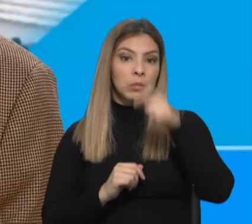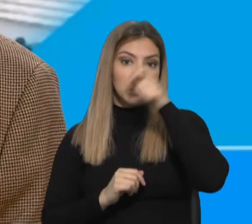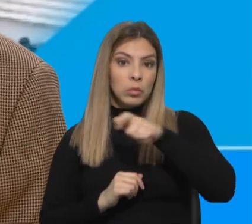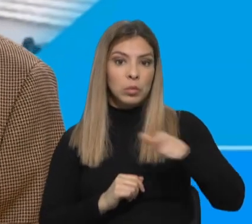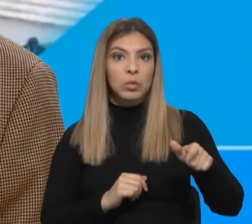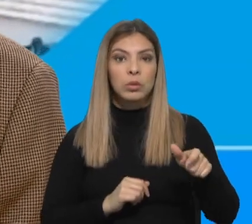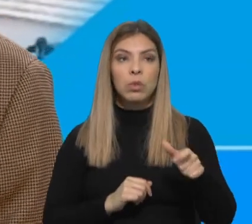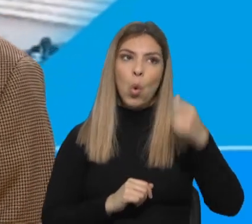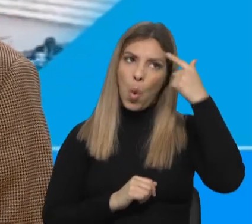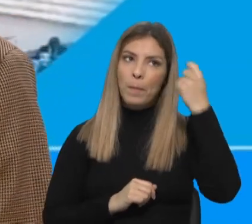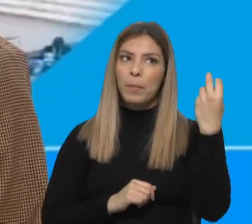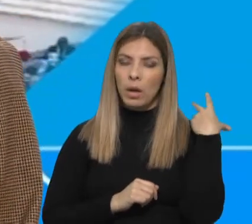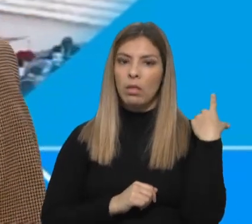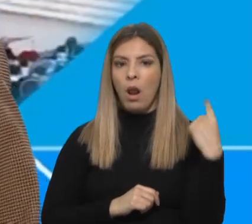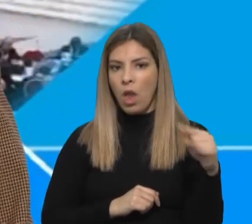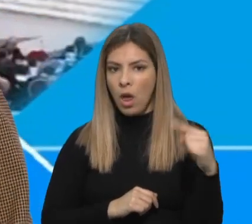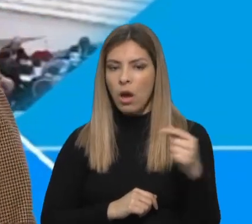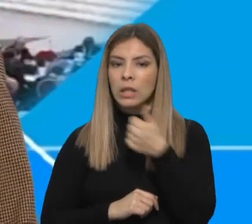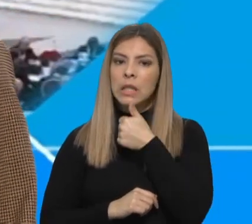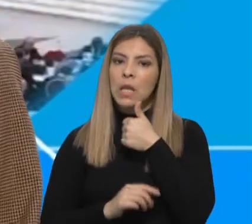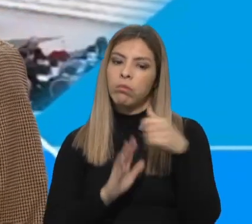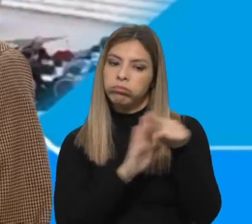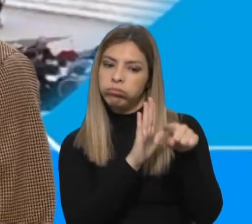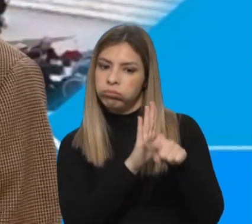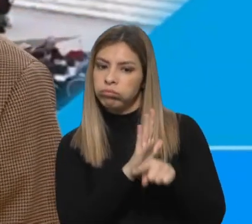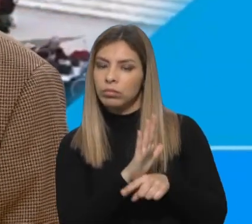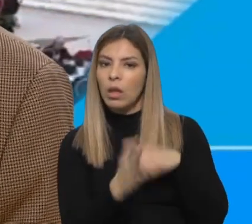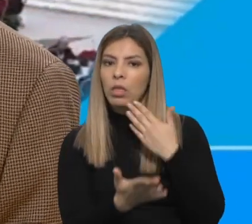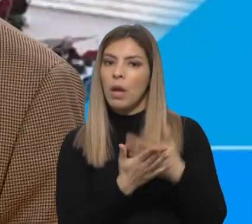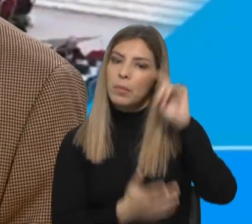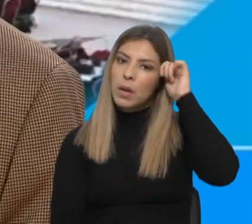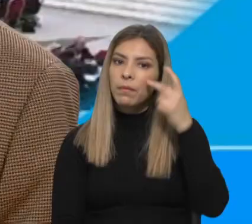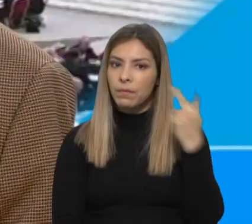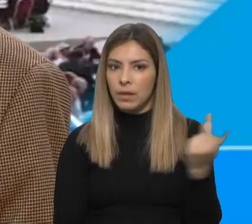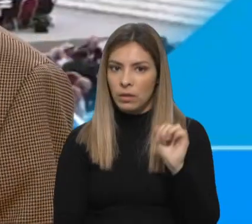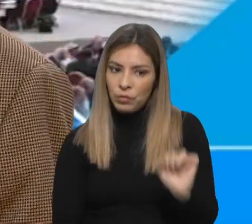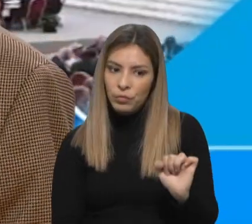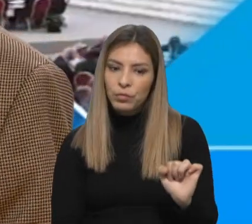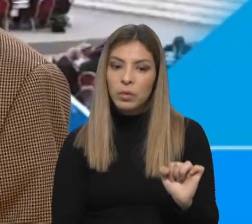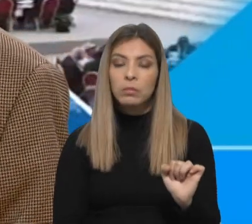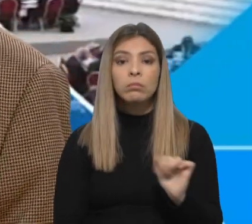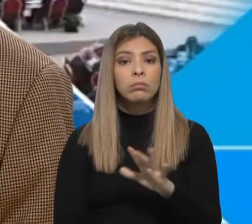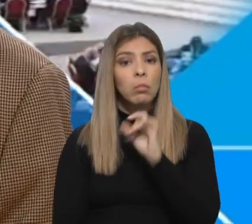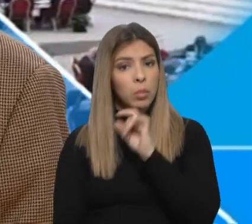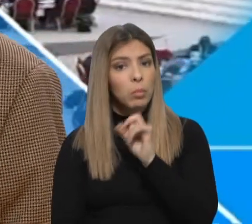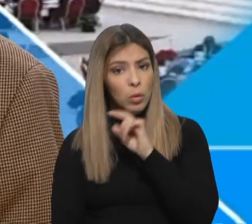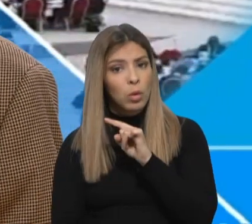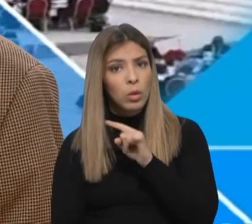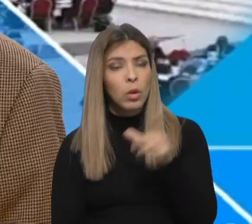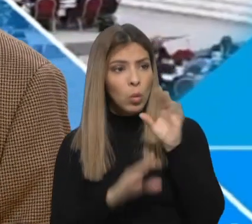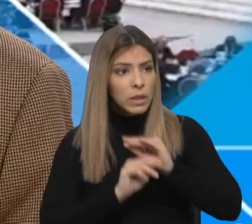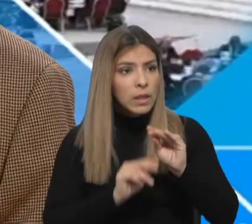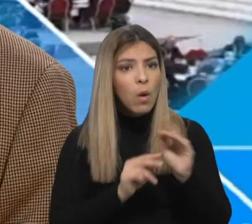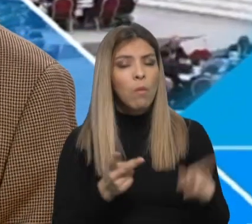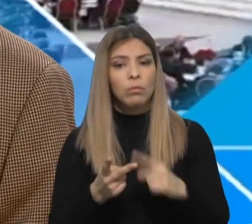pessoas compreendam as decisões dos políticos que depois impactam diretamente na sua vida. E isso, de facto, pode passar pela educação e pode passar pelas